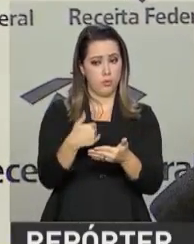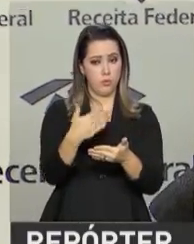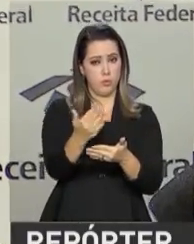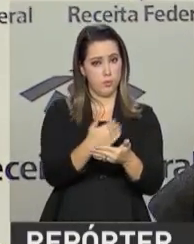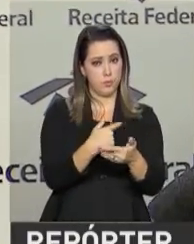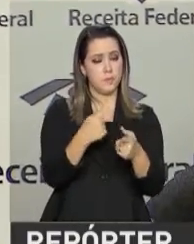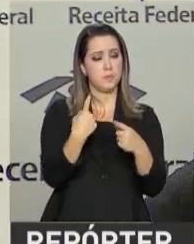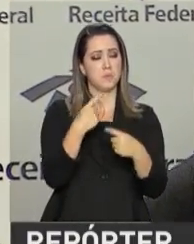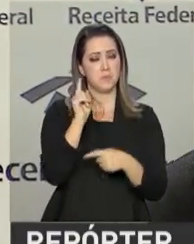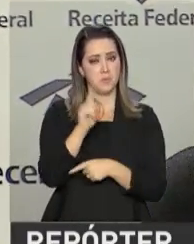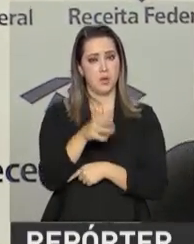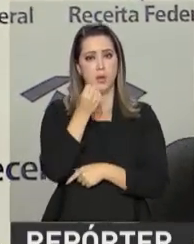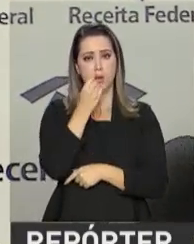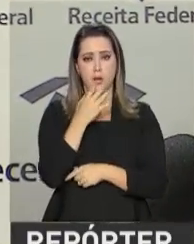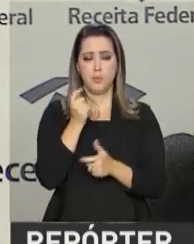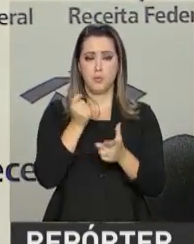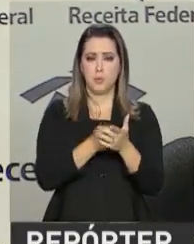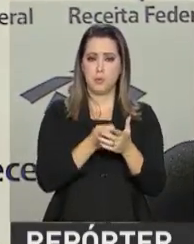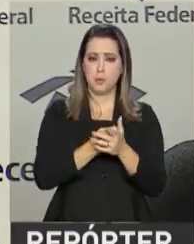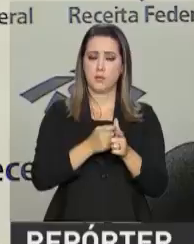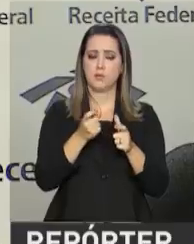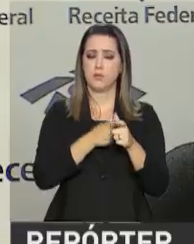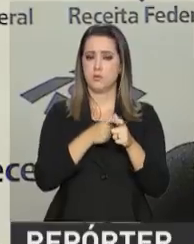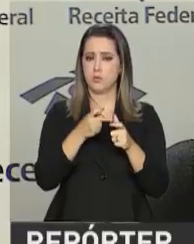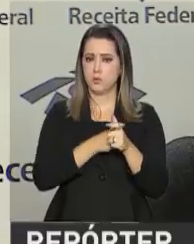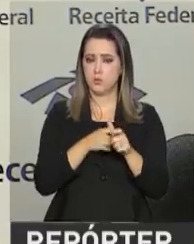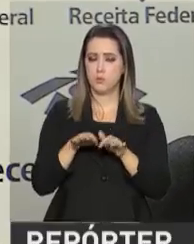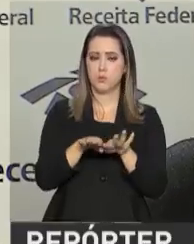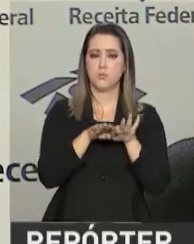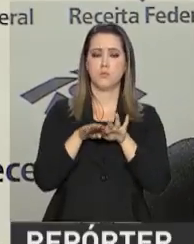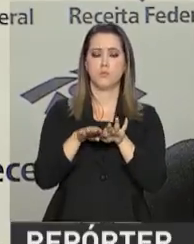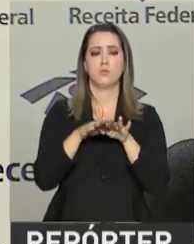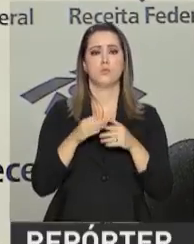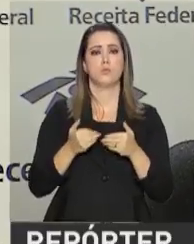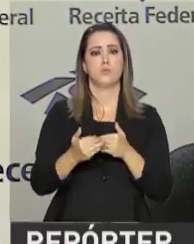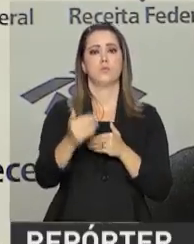positivo da arrecadação certamente vai aí ajudar no equilíbrio das contas fiscais.